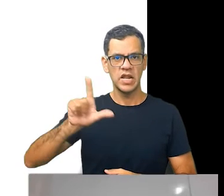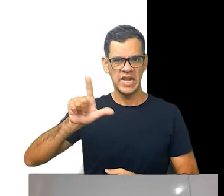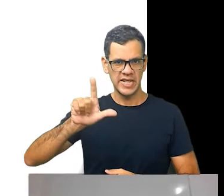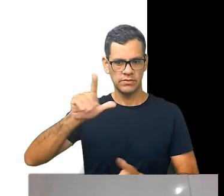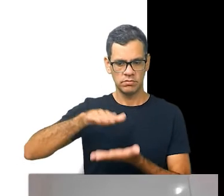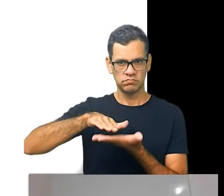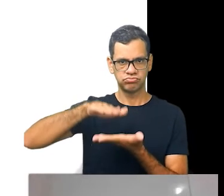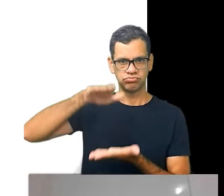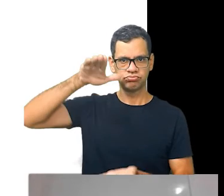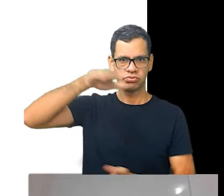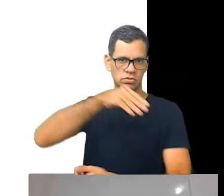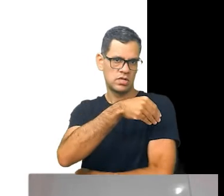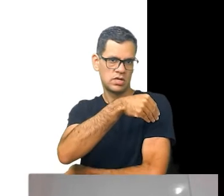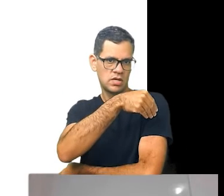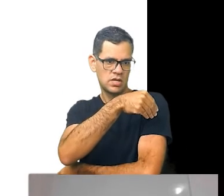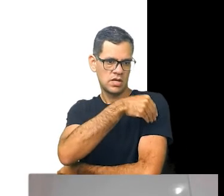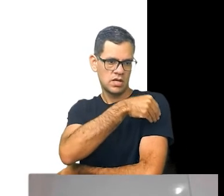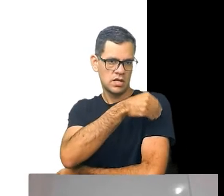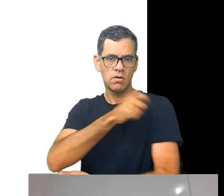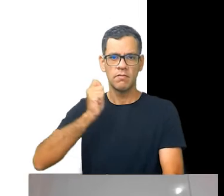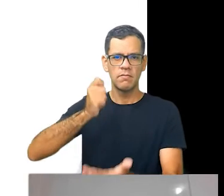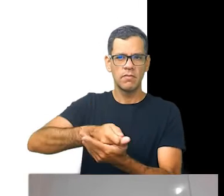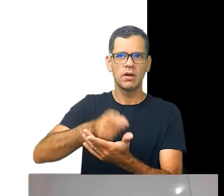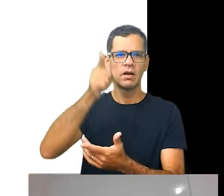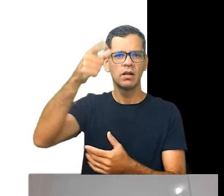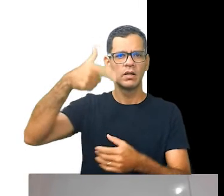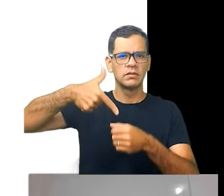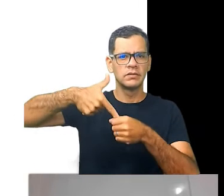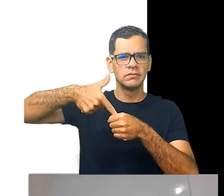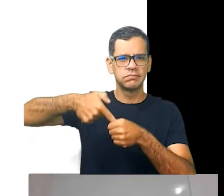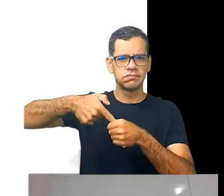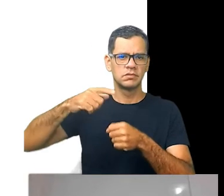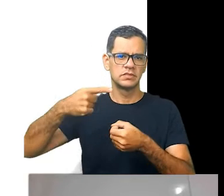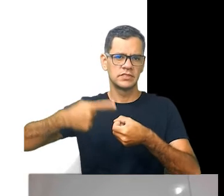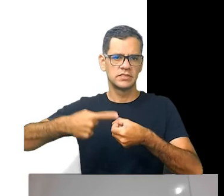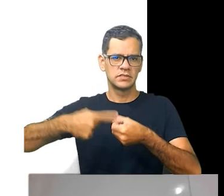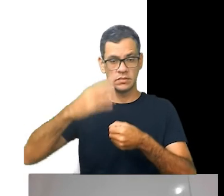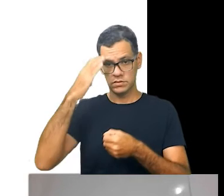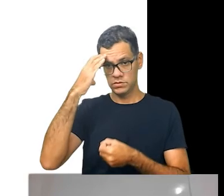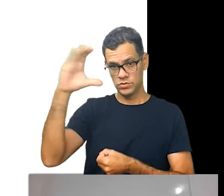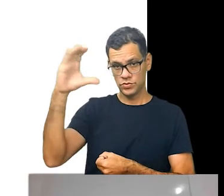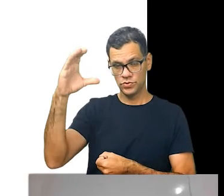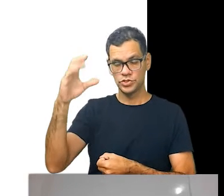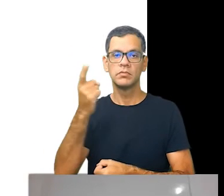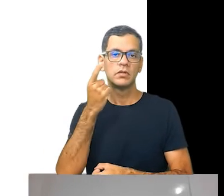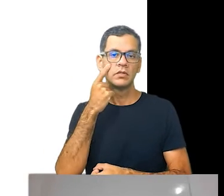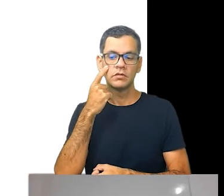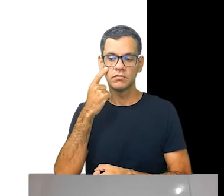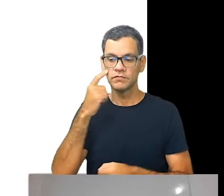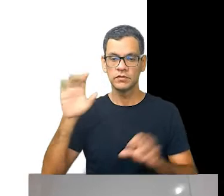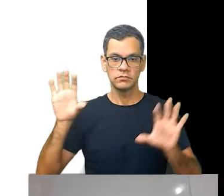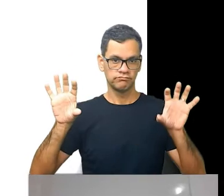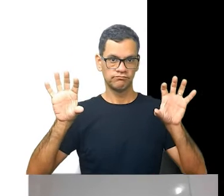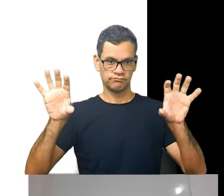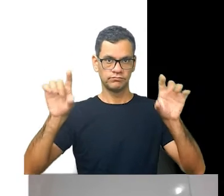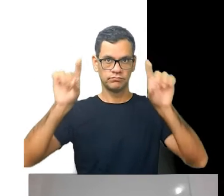a quantidade de litros do etanol e os respectivos preços a pagar em um posto de combustível na cidade